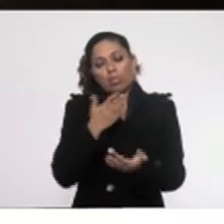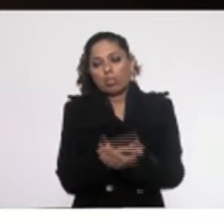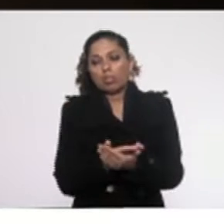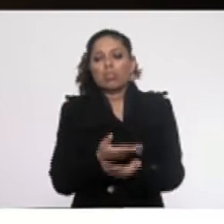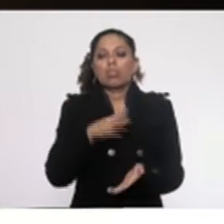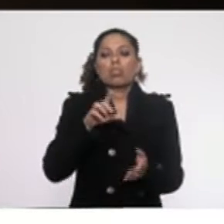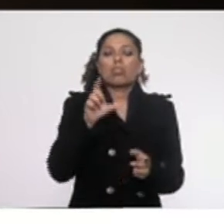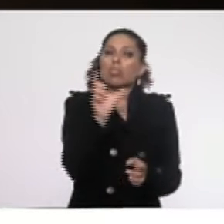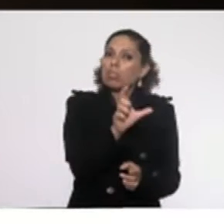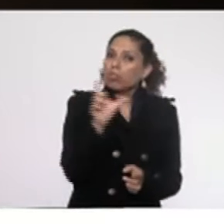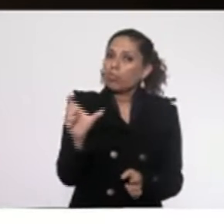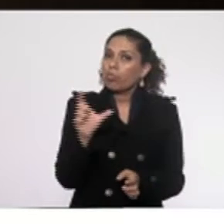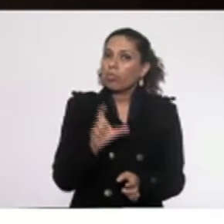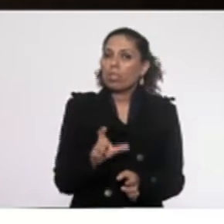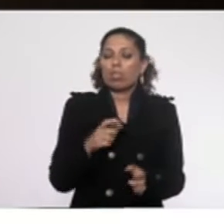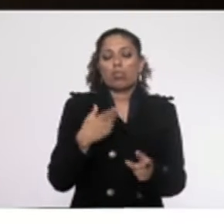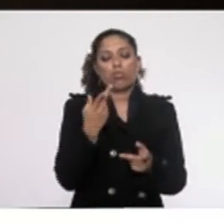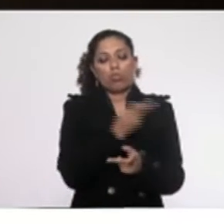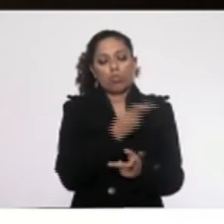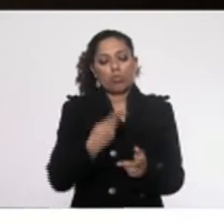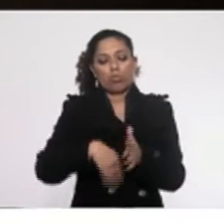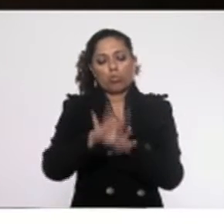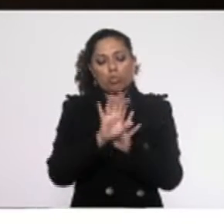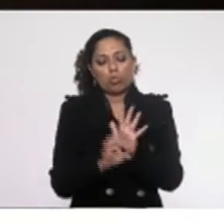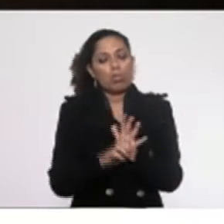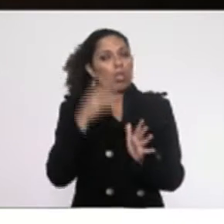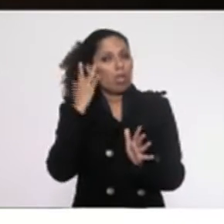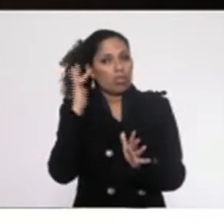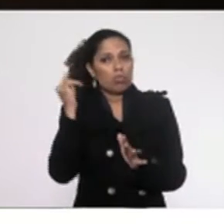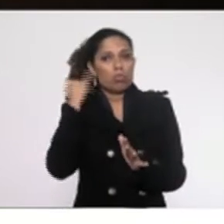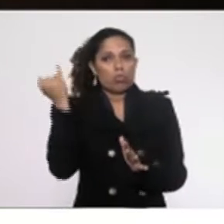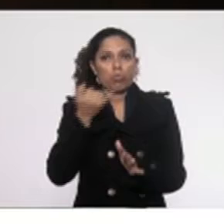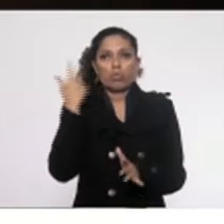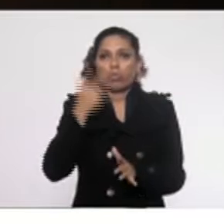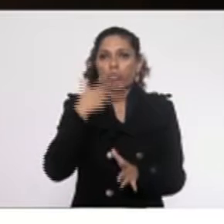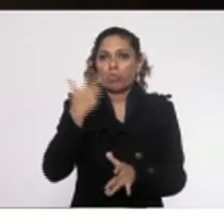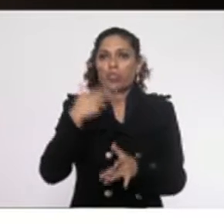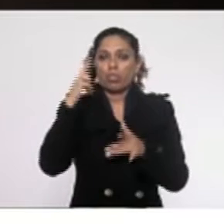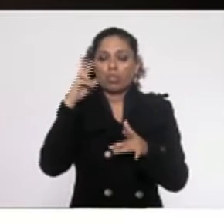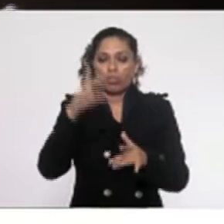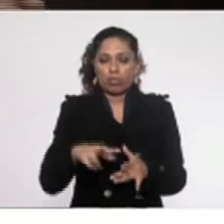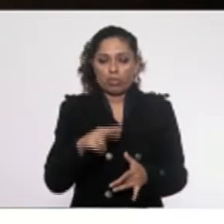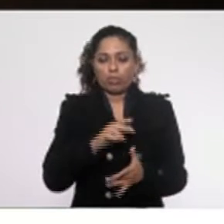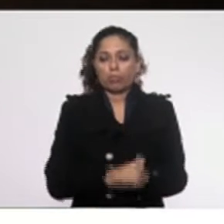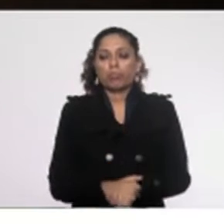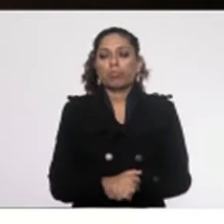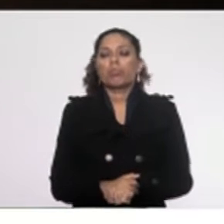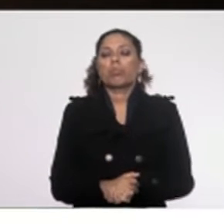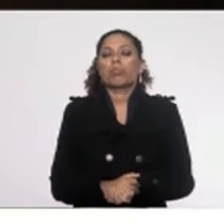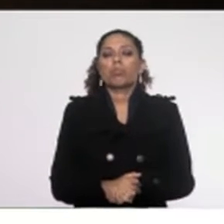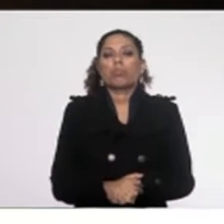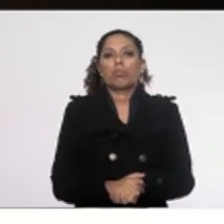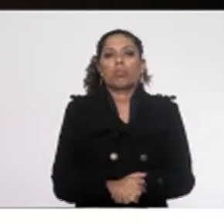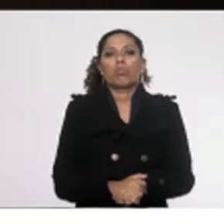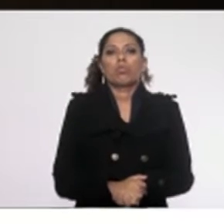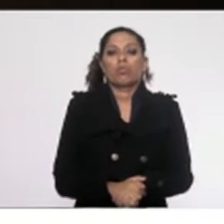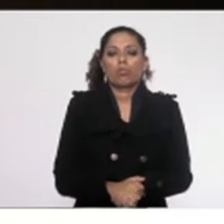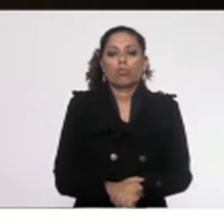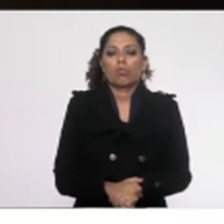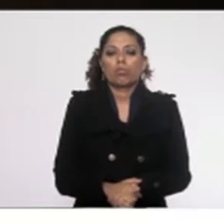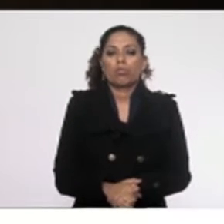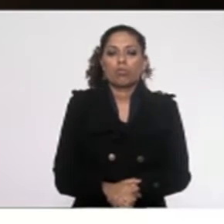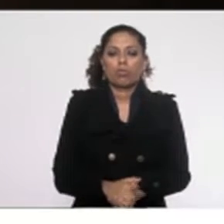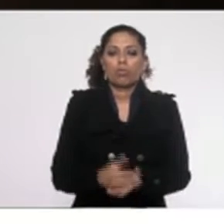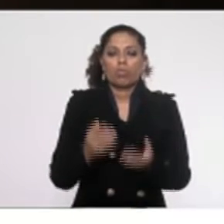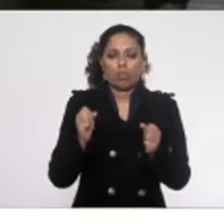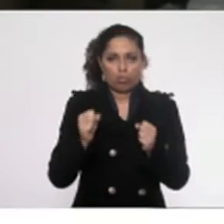duas emendas que eu acho prudente fazer a elucidação para Vossa Excelência. Só me dá uma parte?